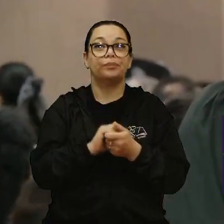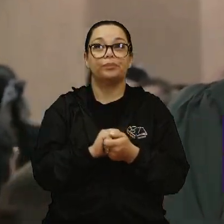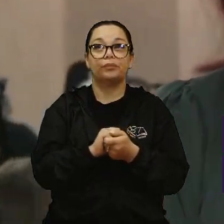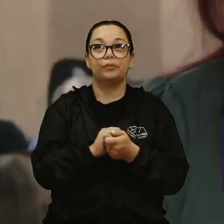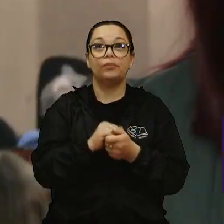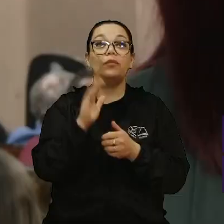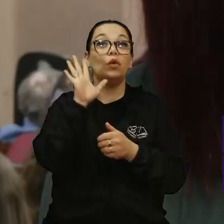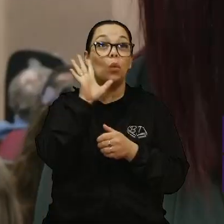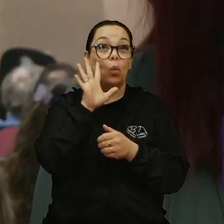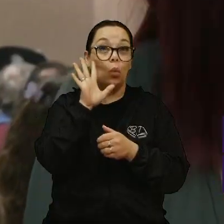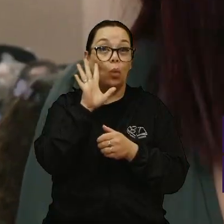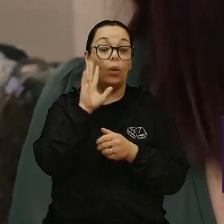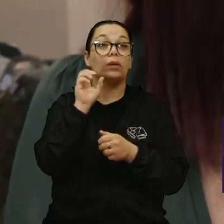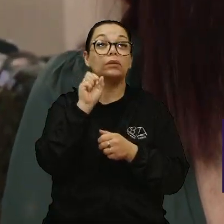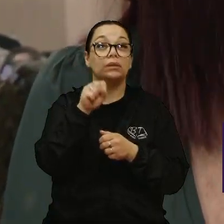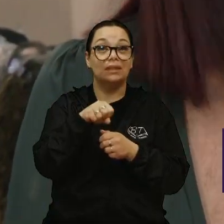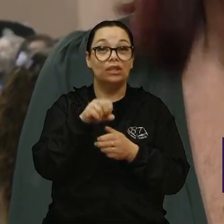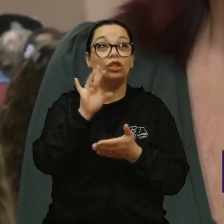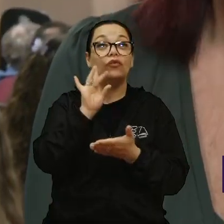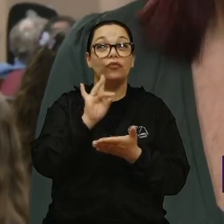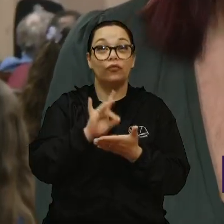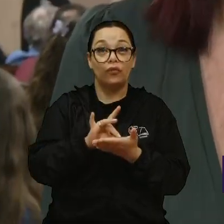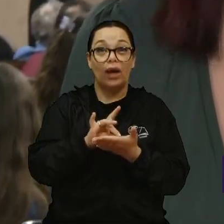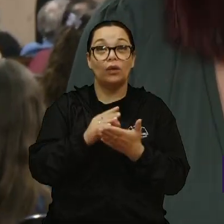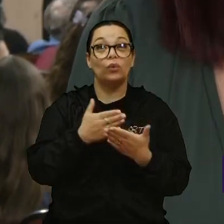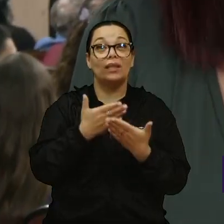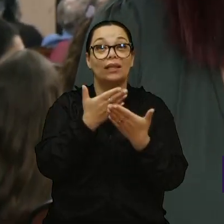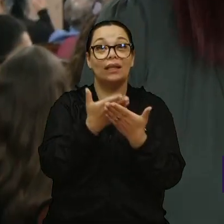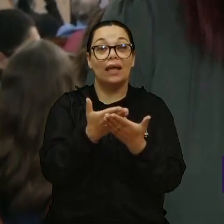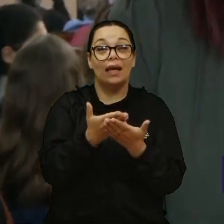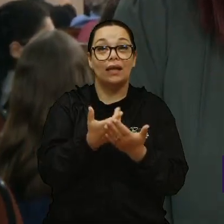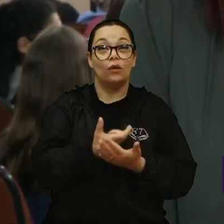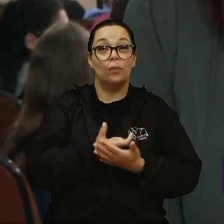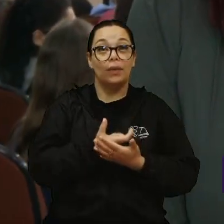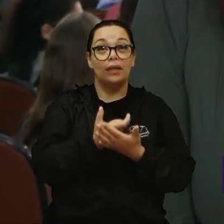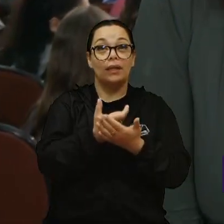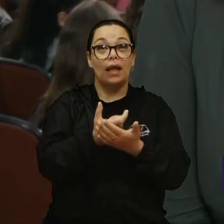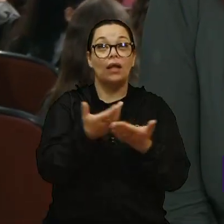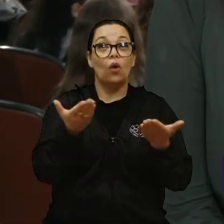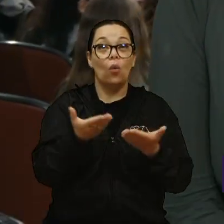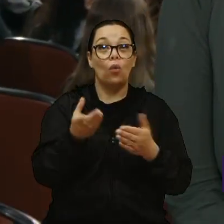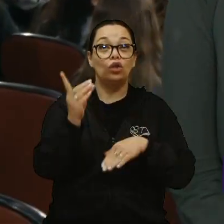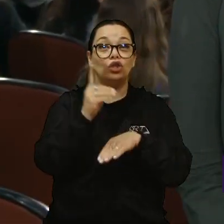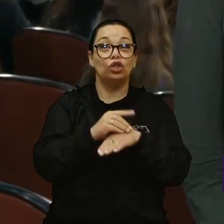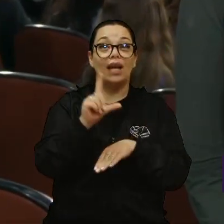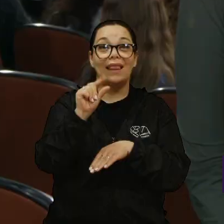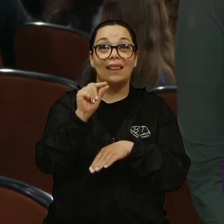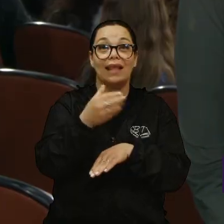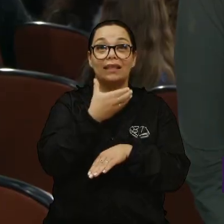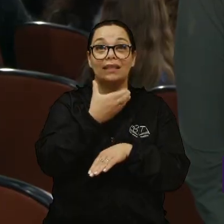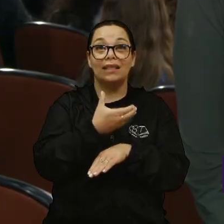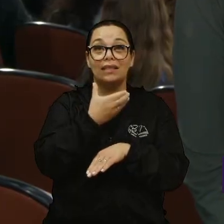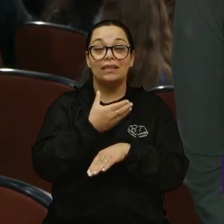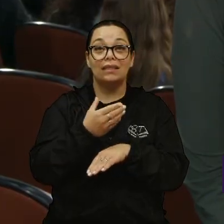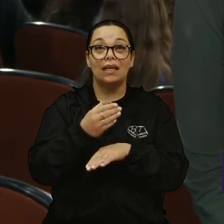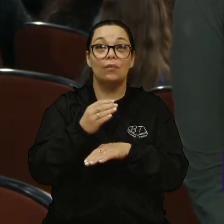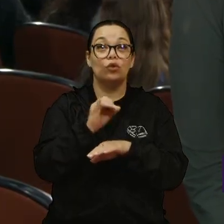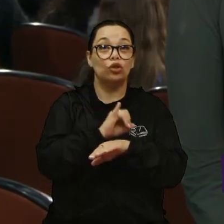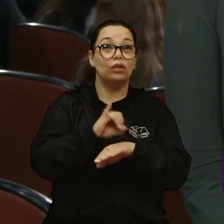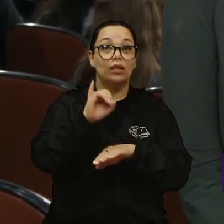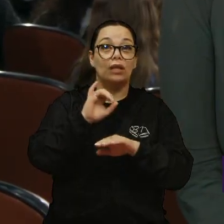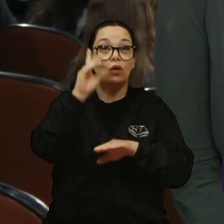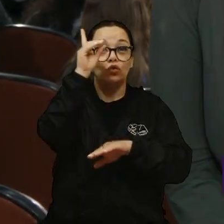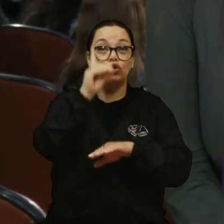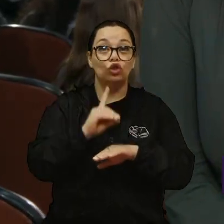muito bacana. E a gente destaca que a entrega dessa medalha está sendo no dia de hoje, dia 10 de dezembro, que é o Dia Internacional dos